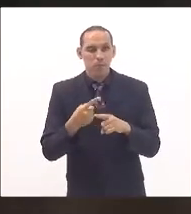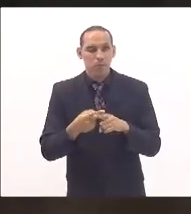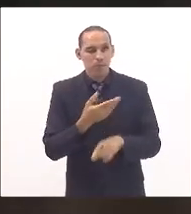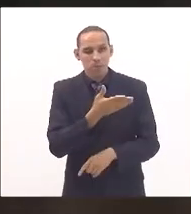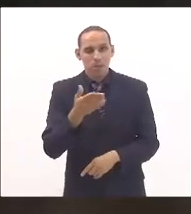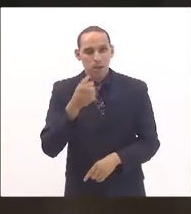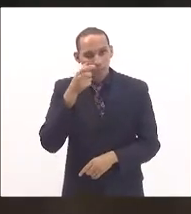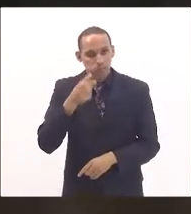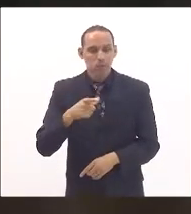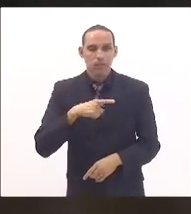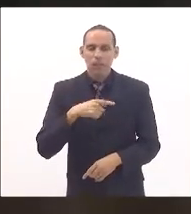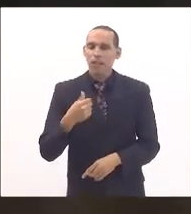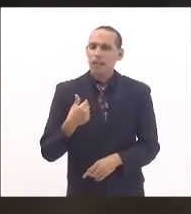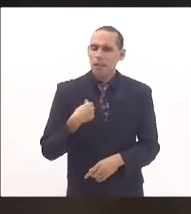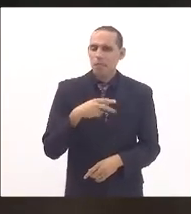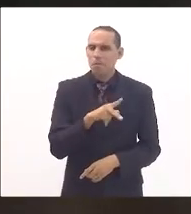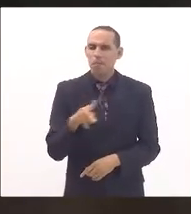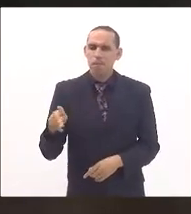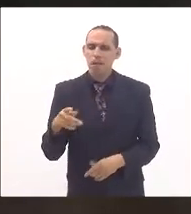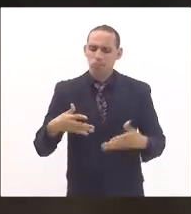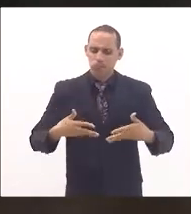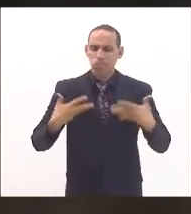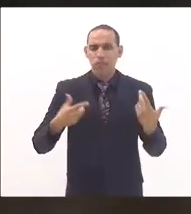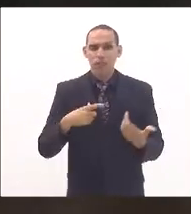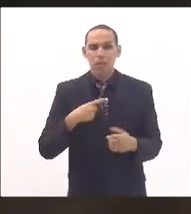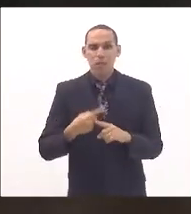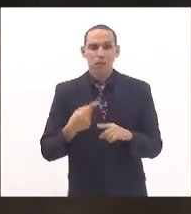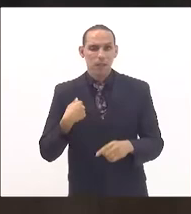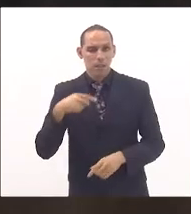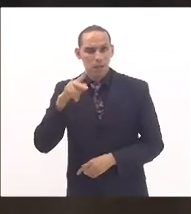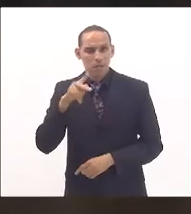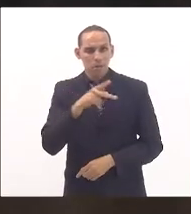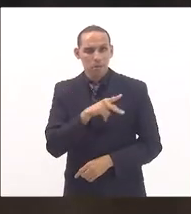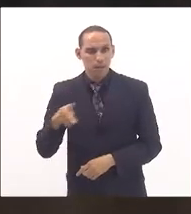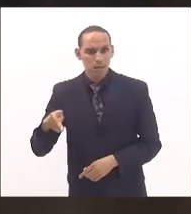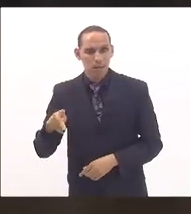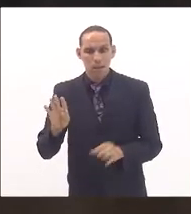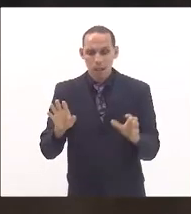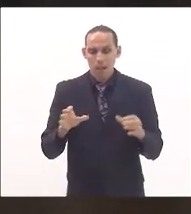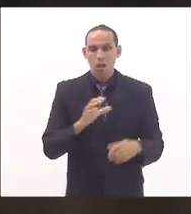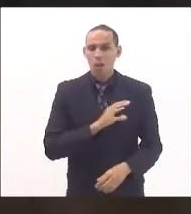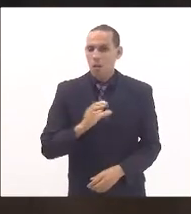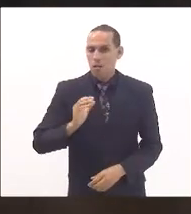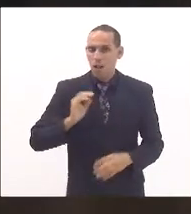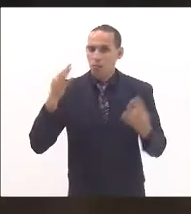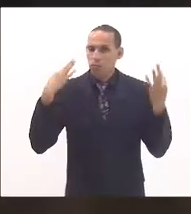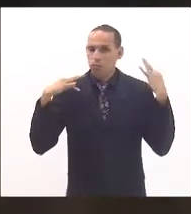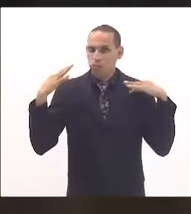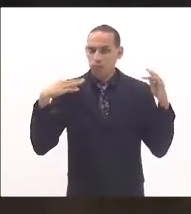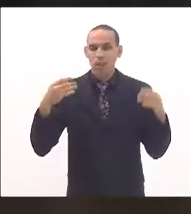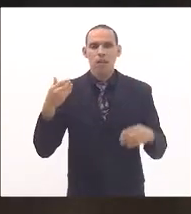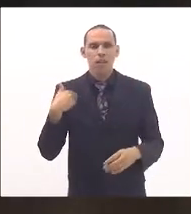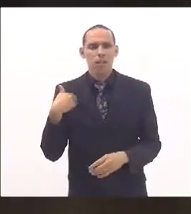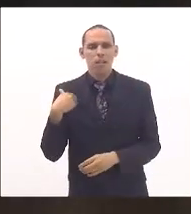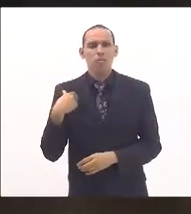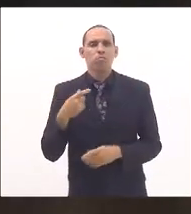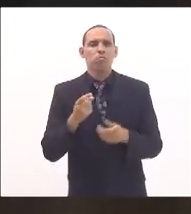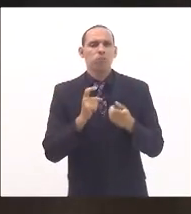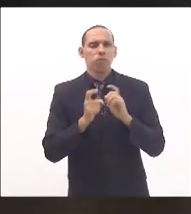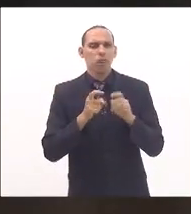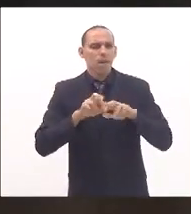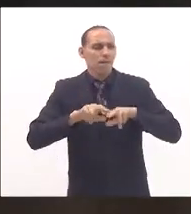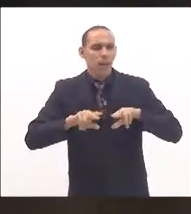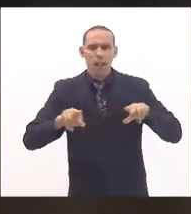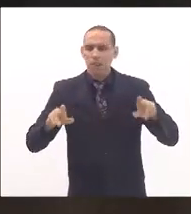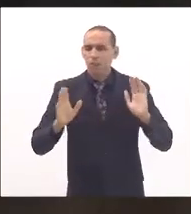Presidente, eu me sinto muito honrada de ser presidente da Comissão de Turismo. Já participei de diversas reuniões, já